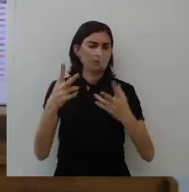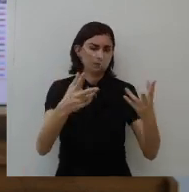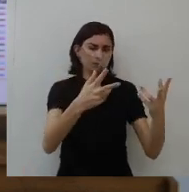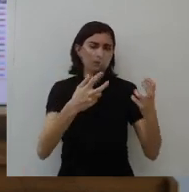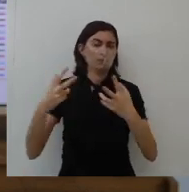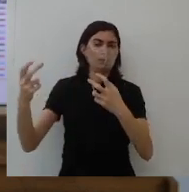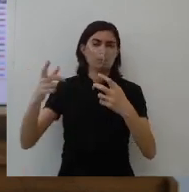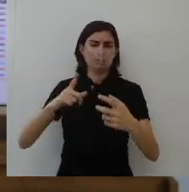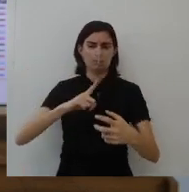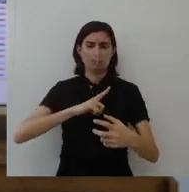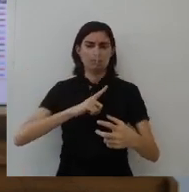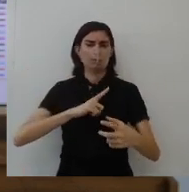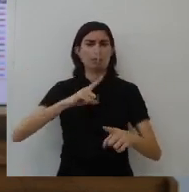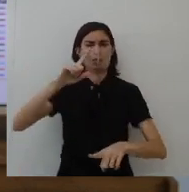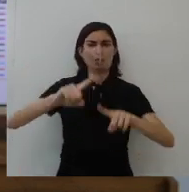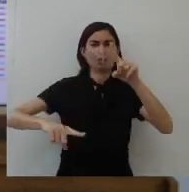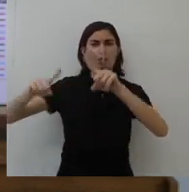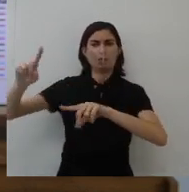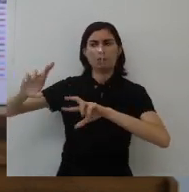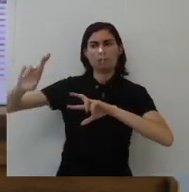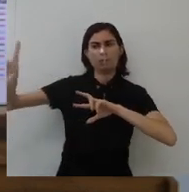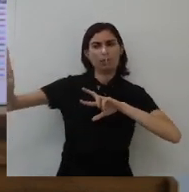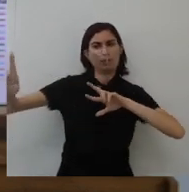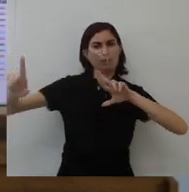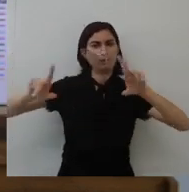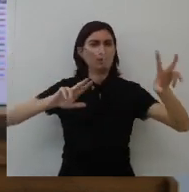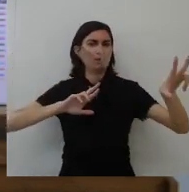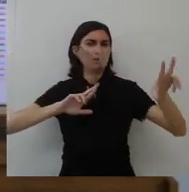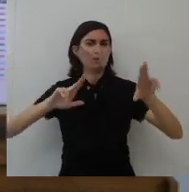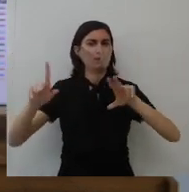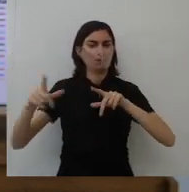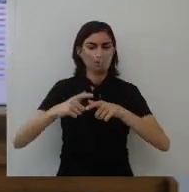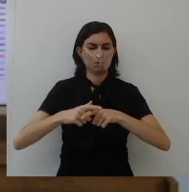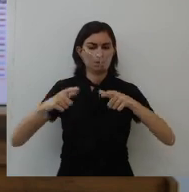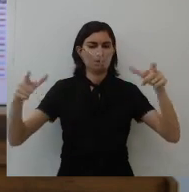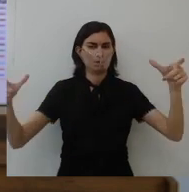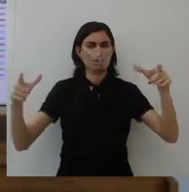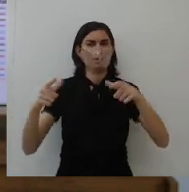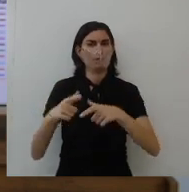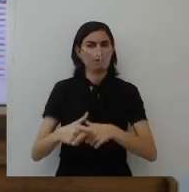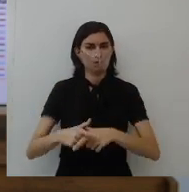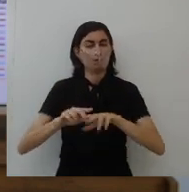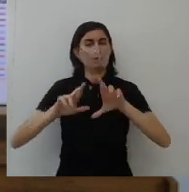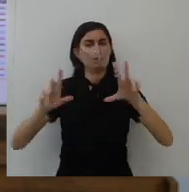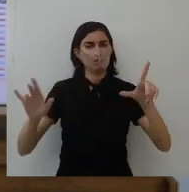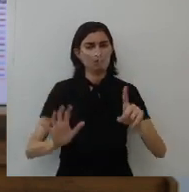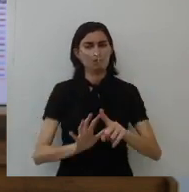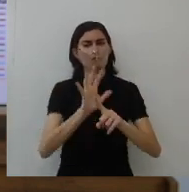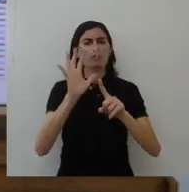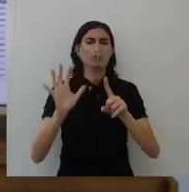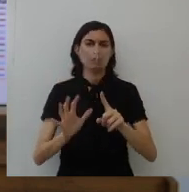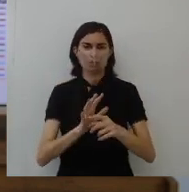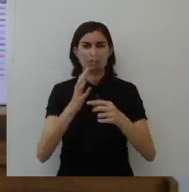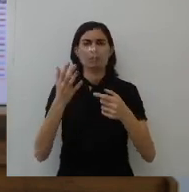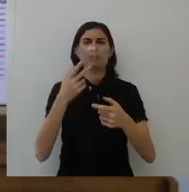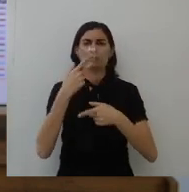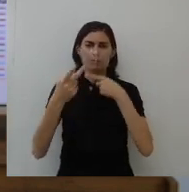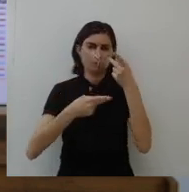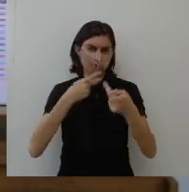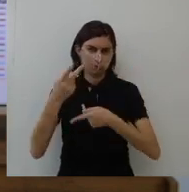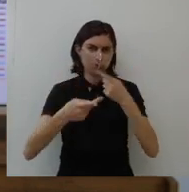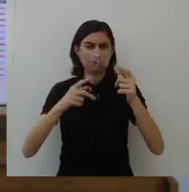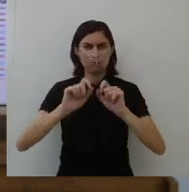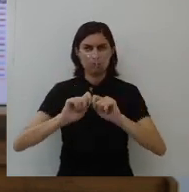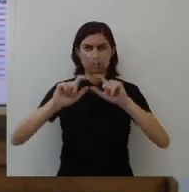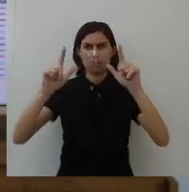que existem níveis diferentes, tá? Existem níveis diferentes dessa influência que a gente estava falando aqui no